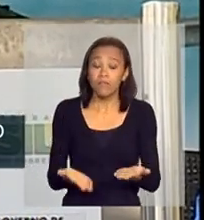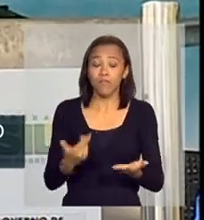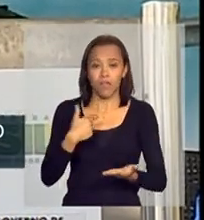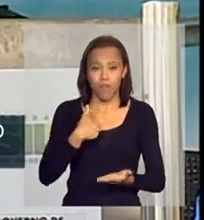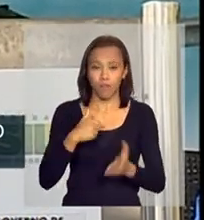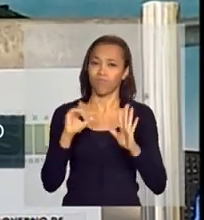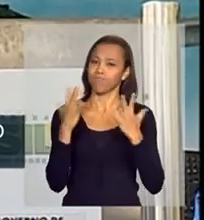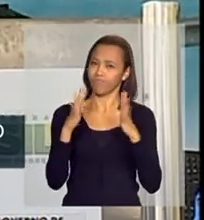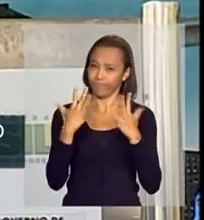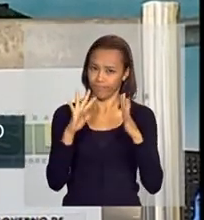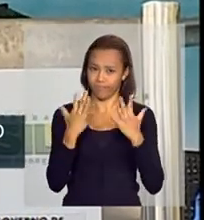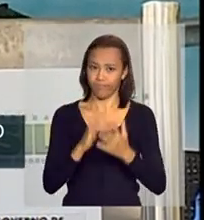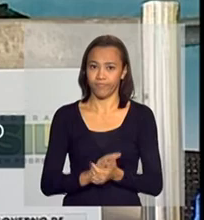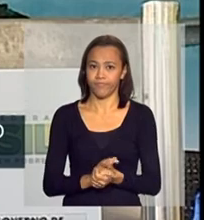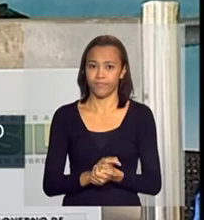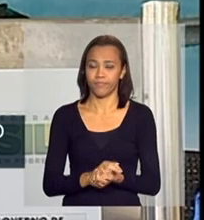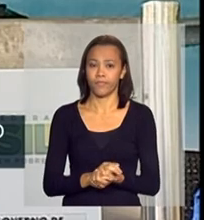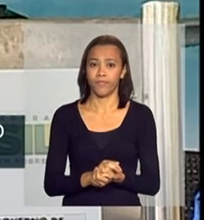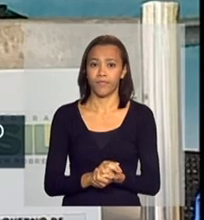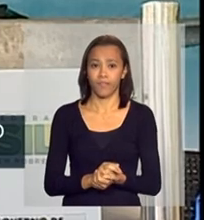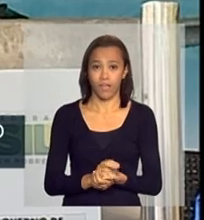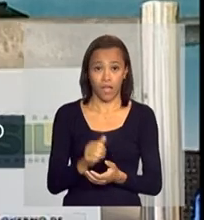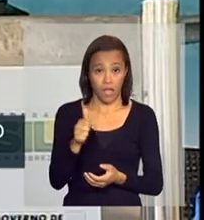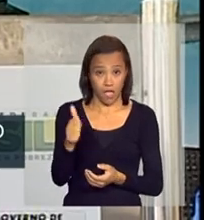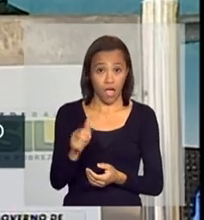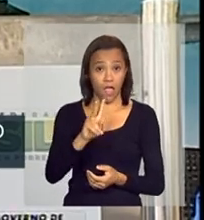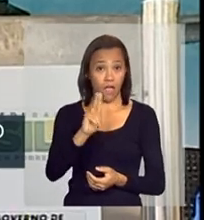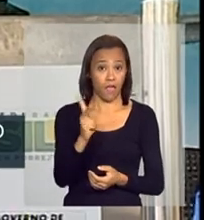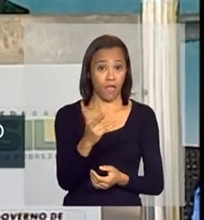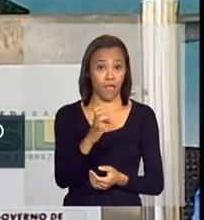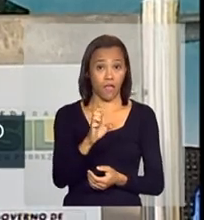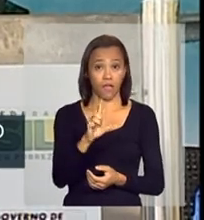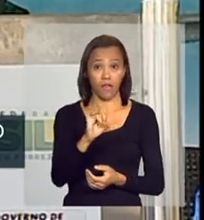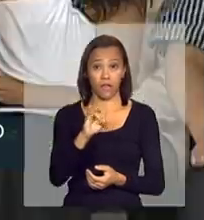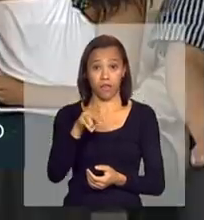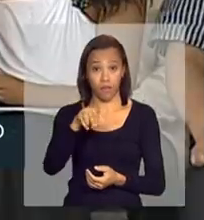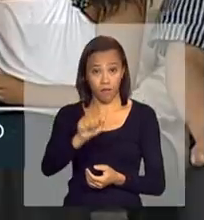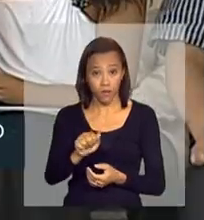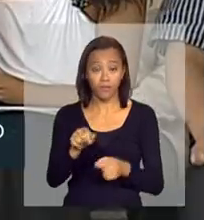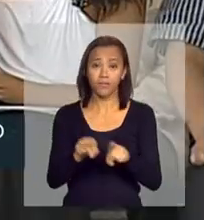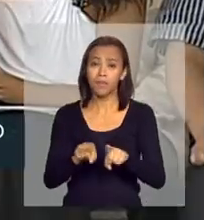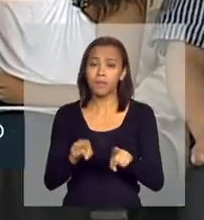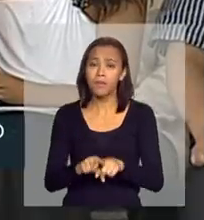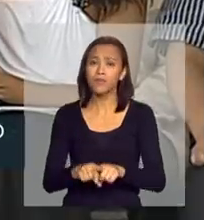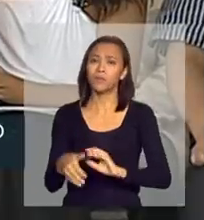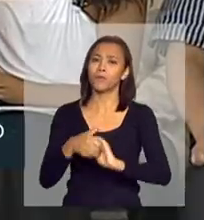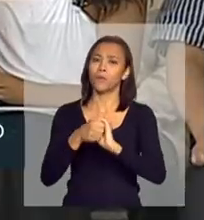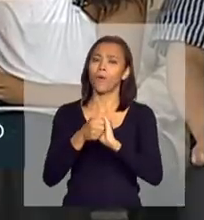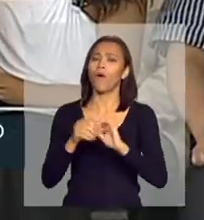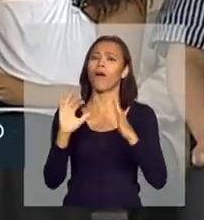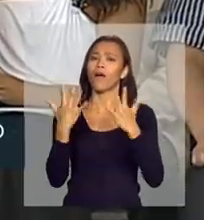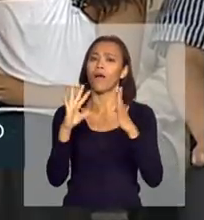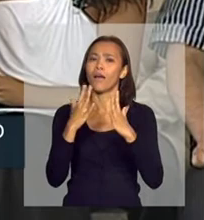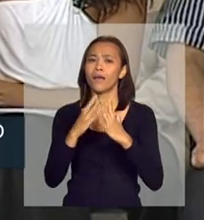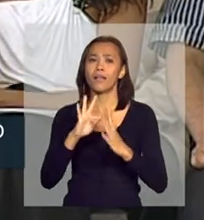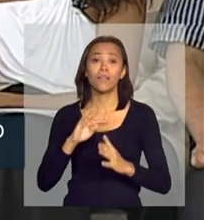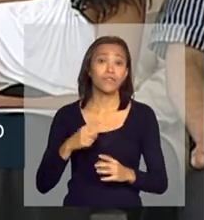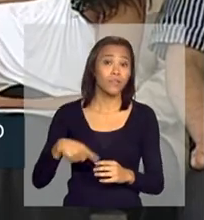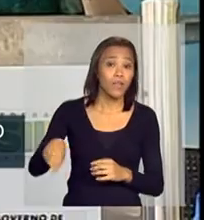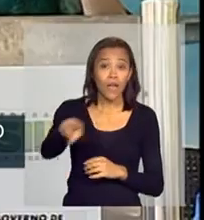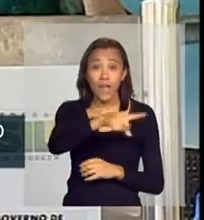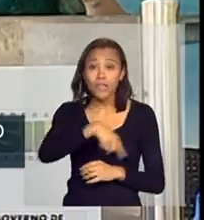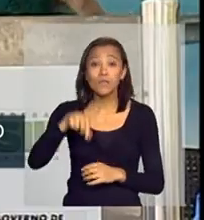homenageio, ao homenagear a Eliana, eu estou homenageando essas